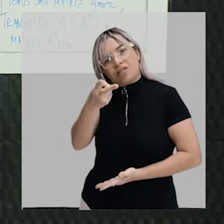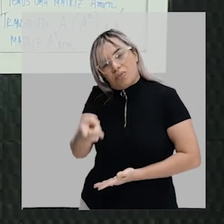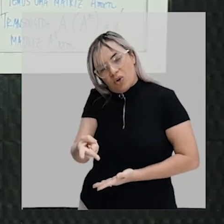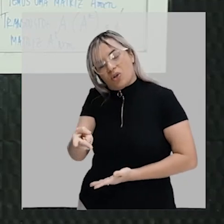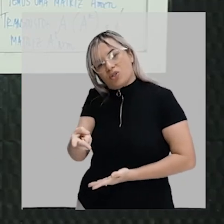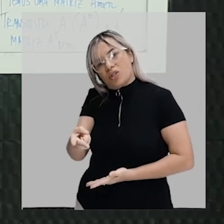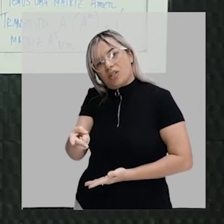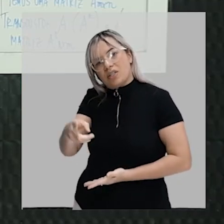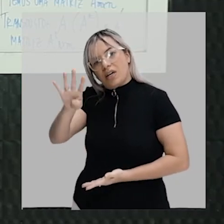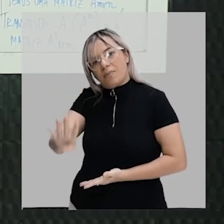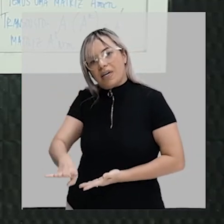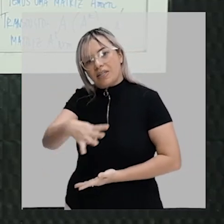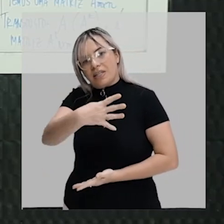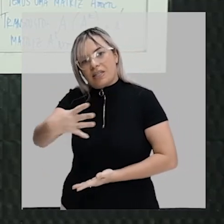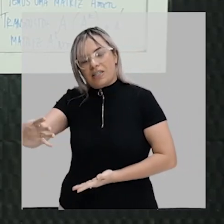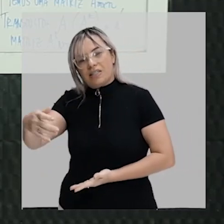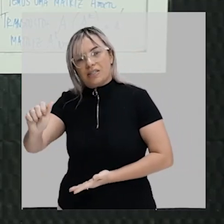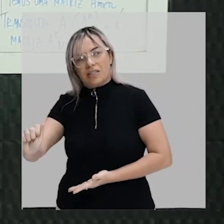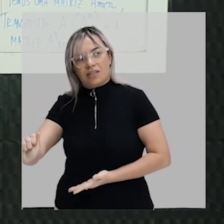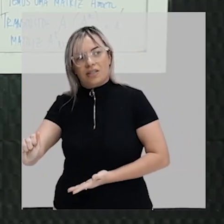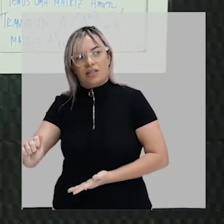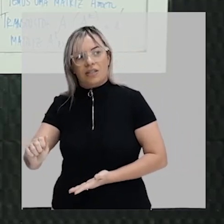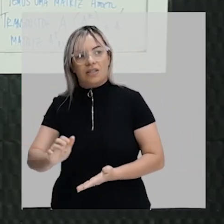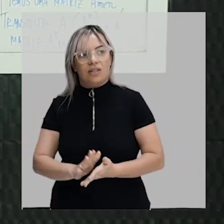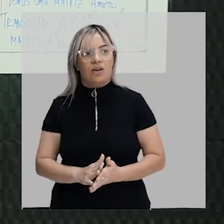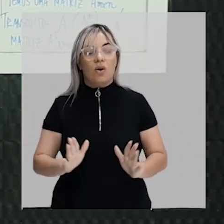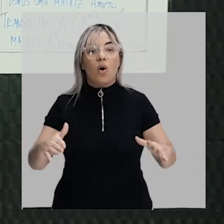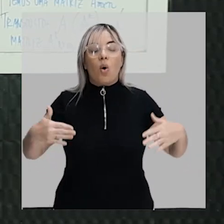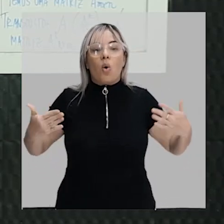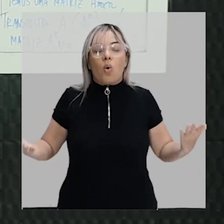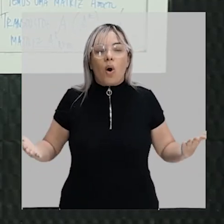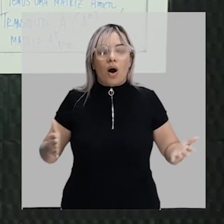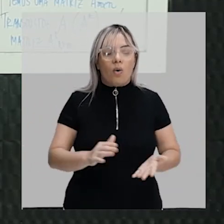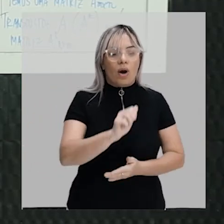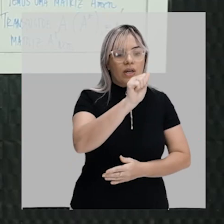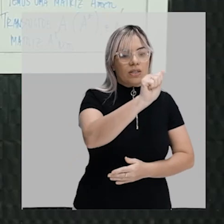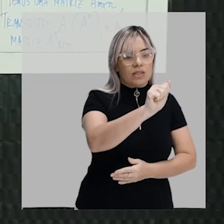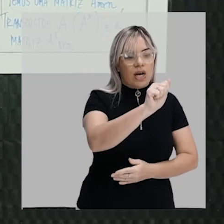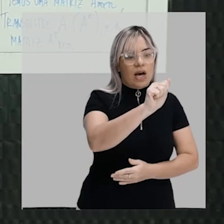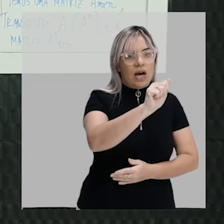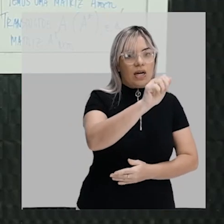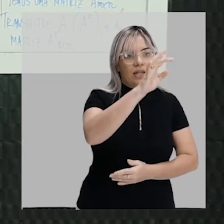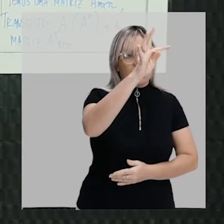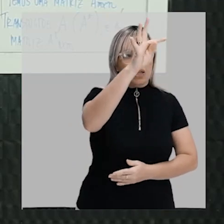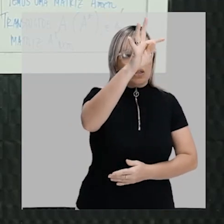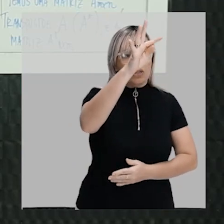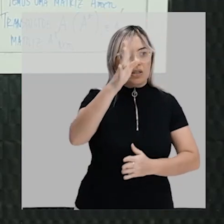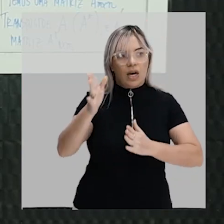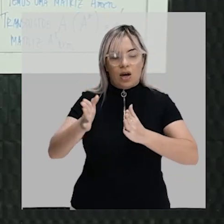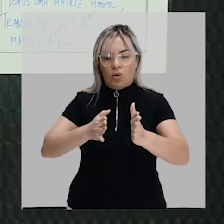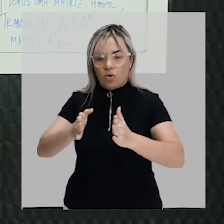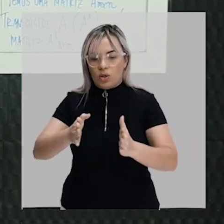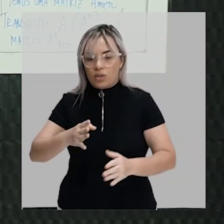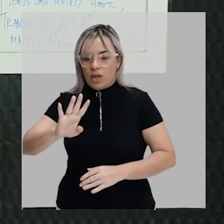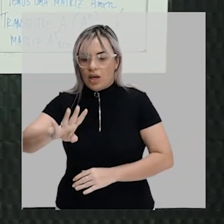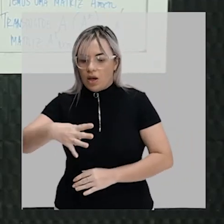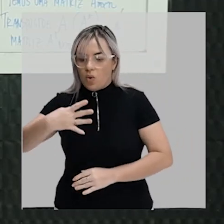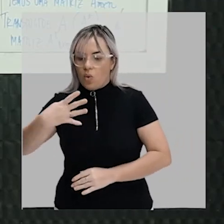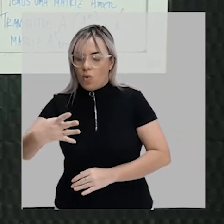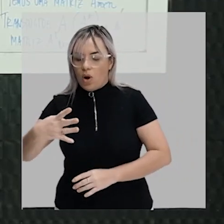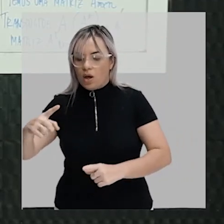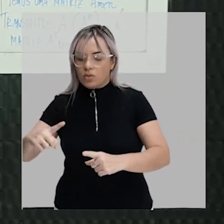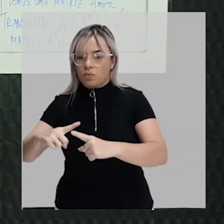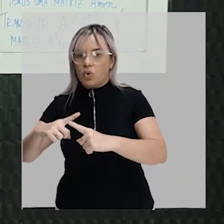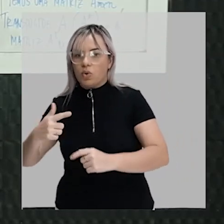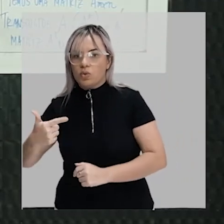bem que qual é a ordem dessa matriz São Matriz aqui transposta virou uma matriz 4 por 2 então perceba